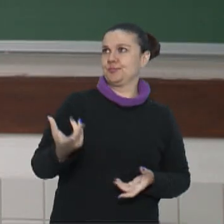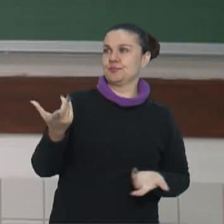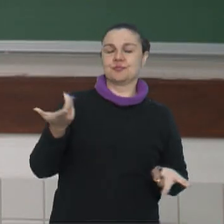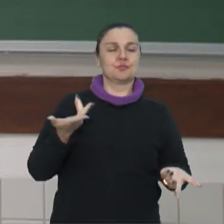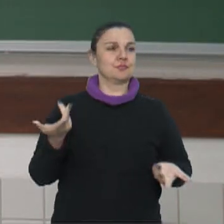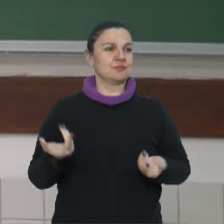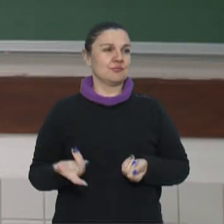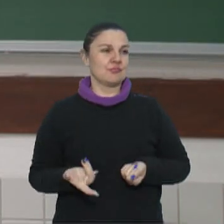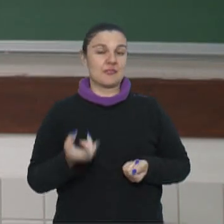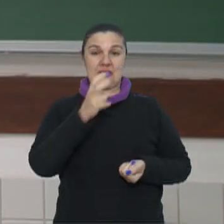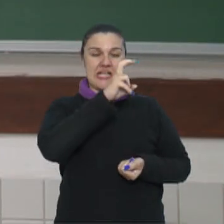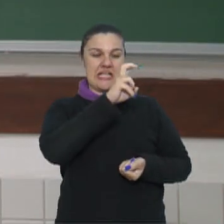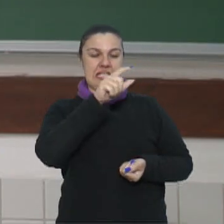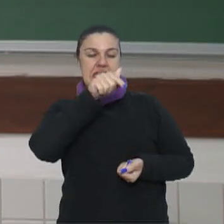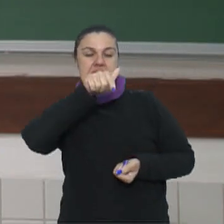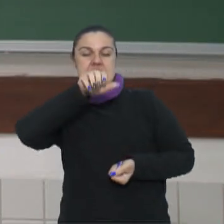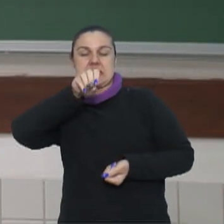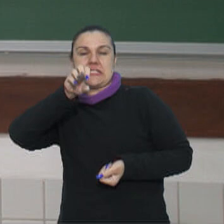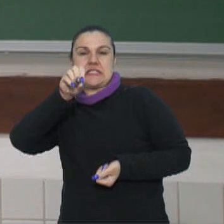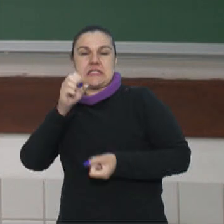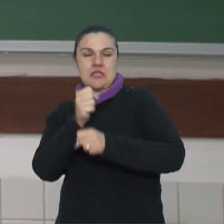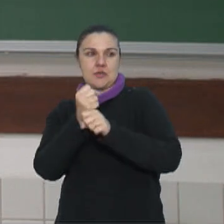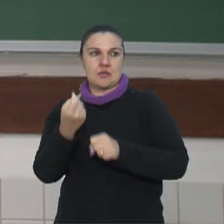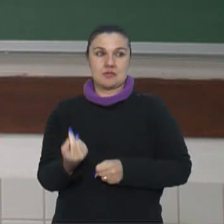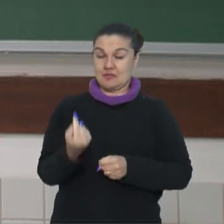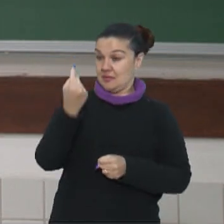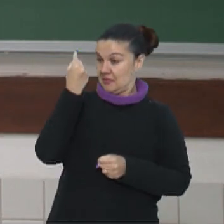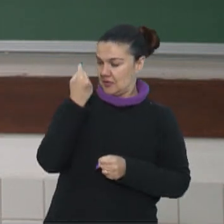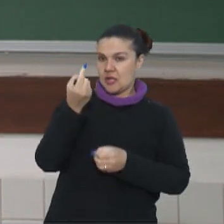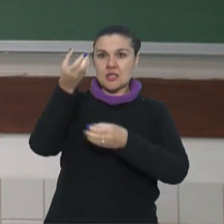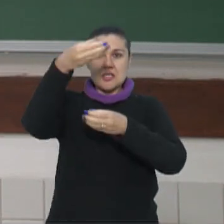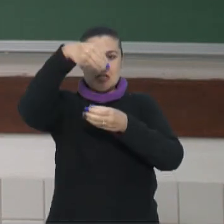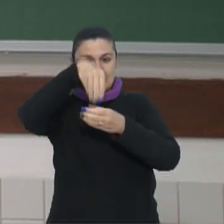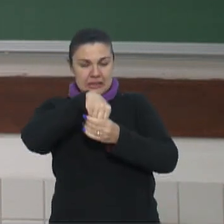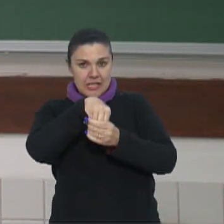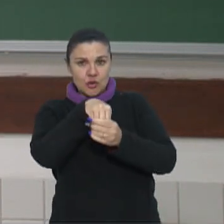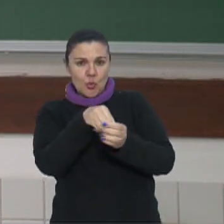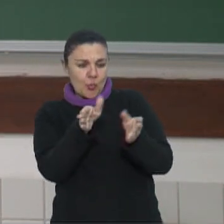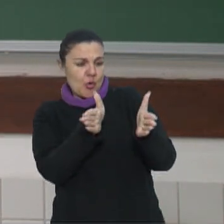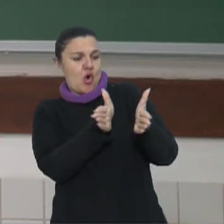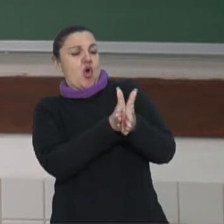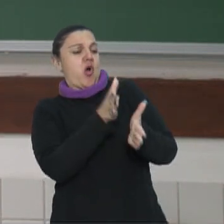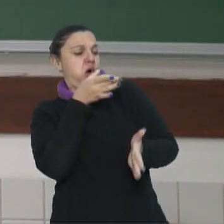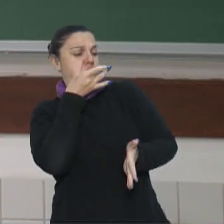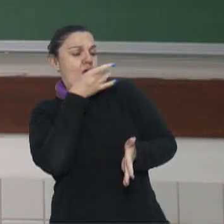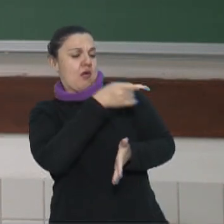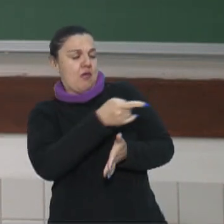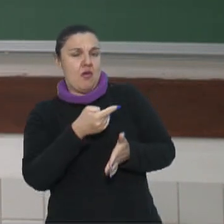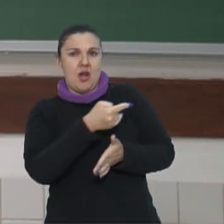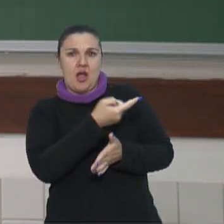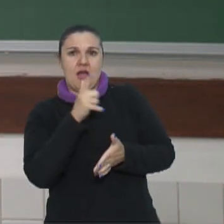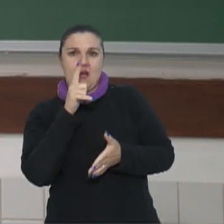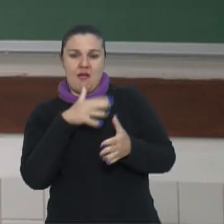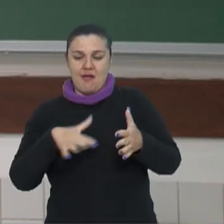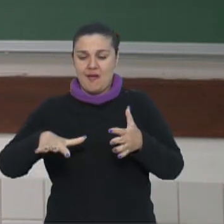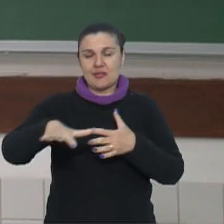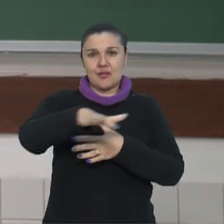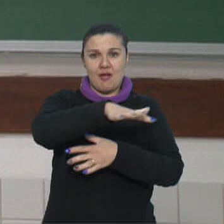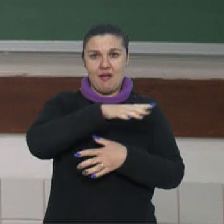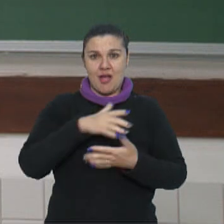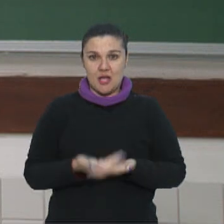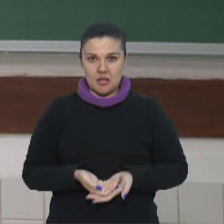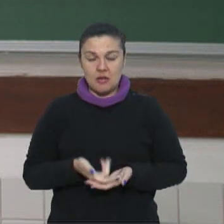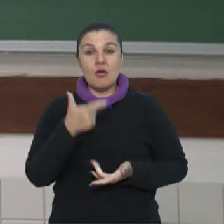diz o outro, há 500, 700 anos atrás, dentro ou nas proximidades de um lago? Como seriam os desafios